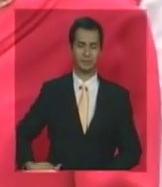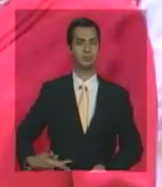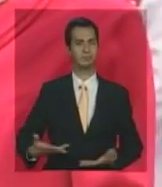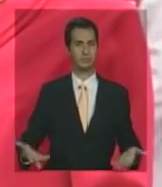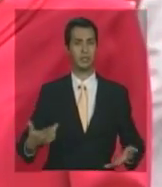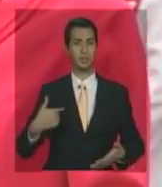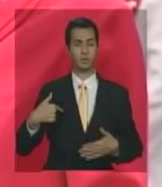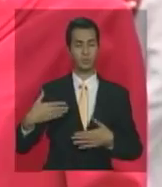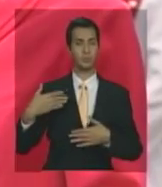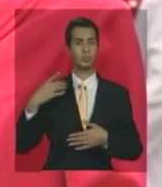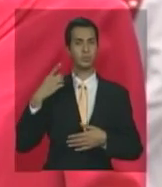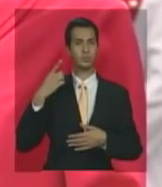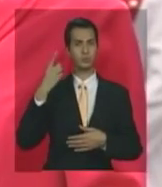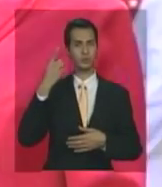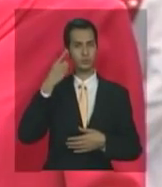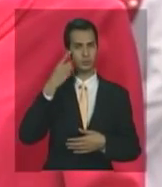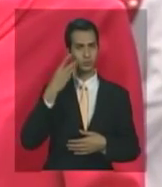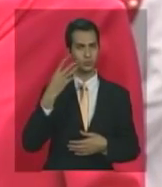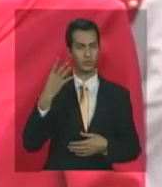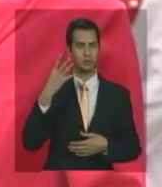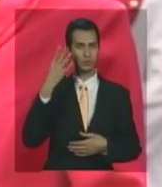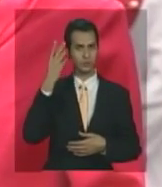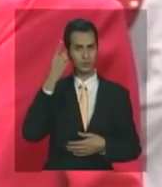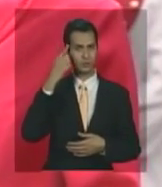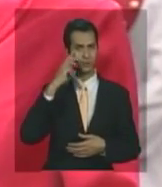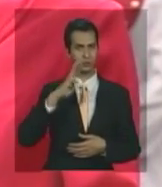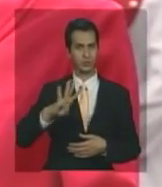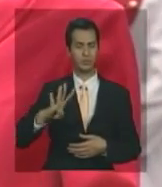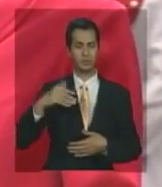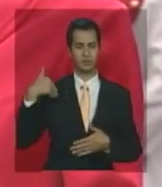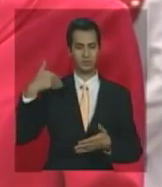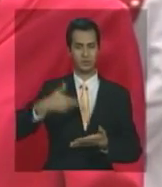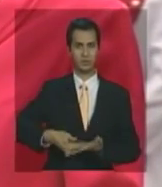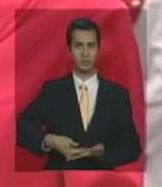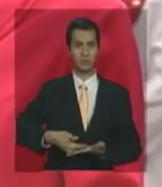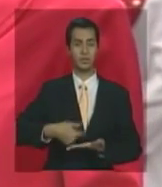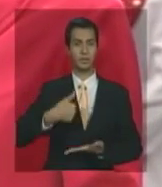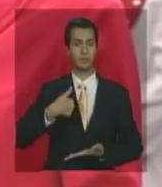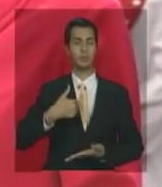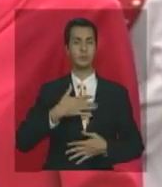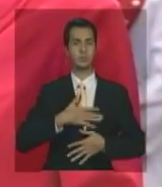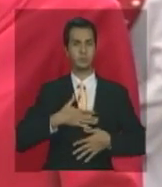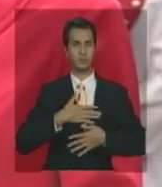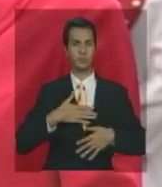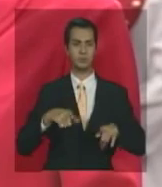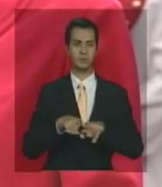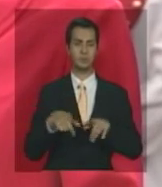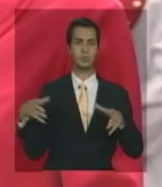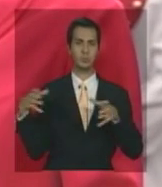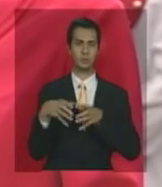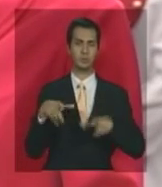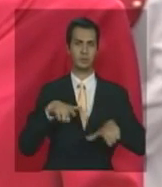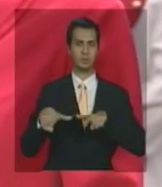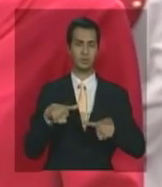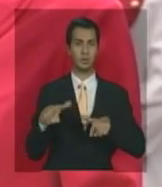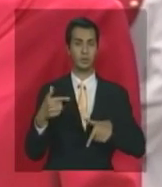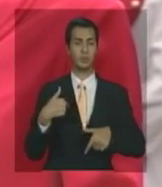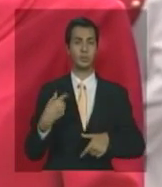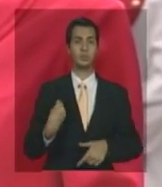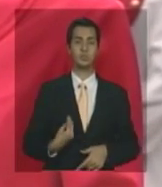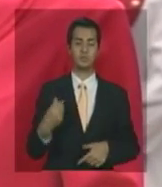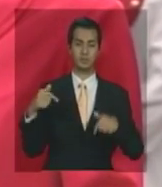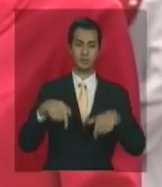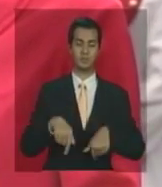o privilégio, eu e minha comitiva, de participar da quarta reunião